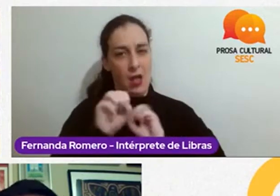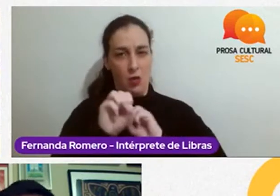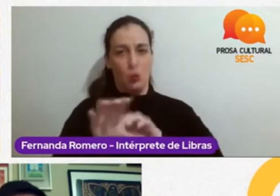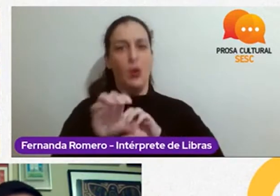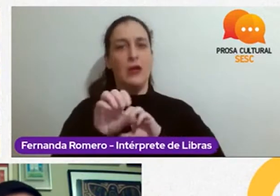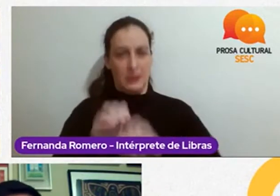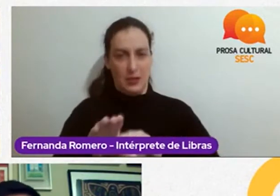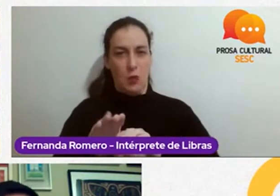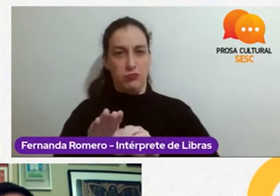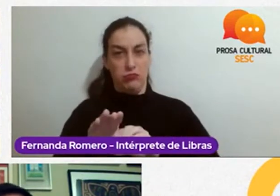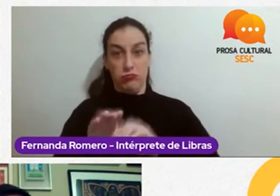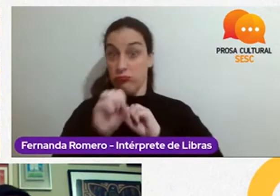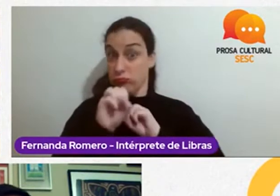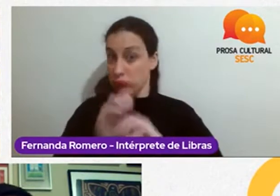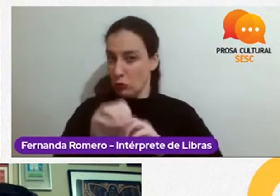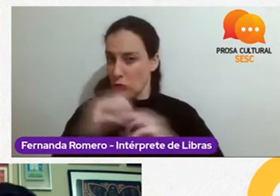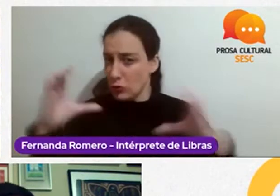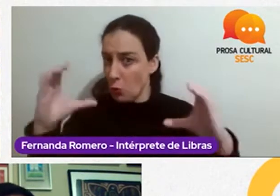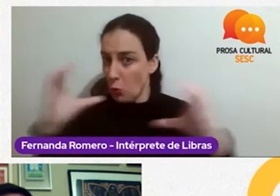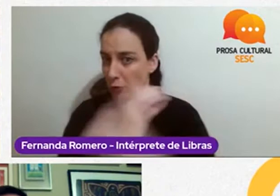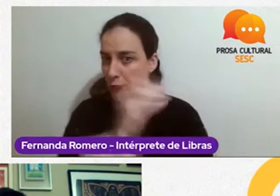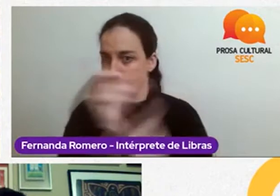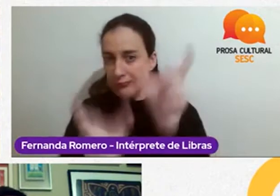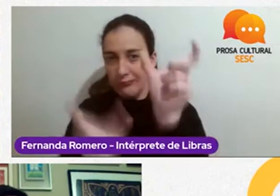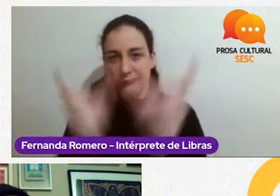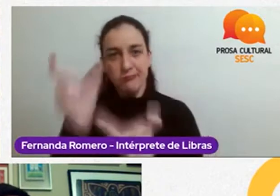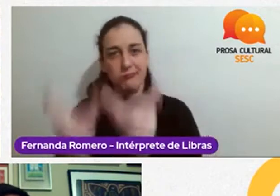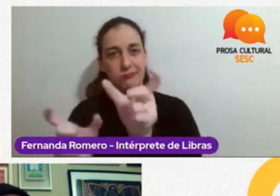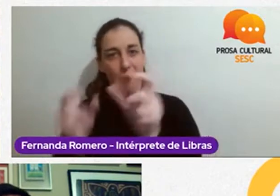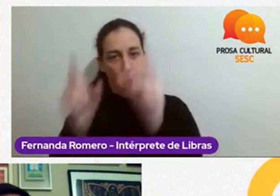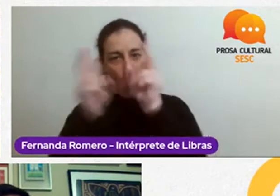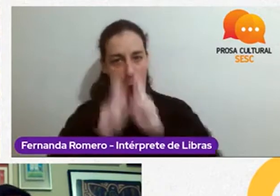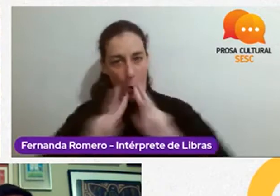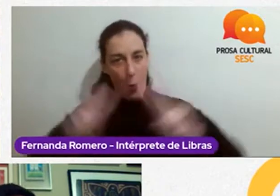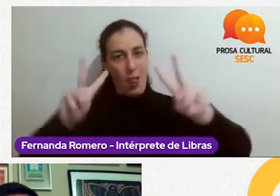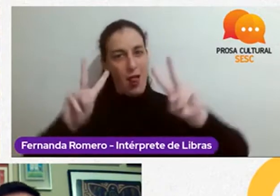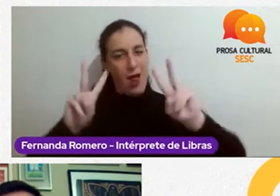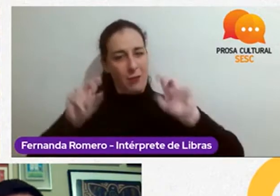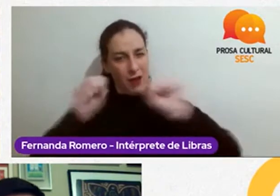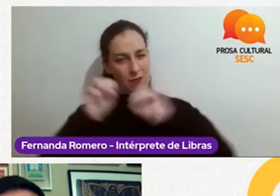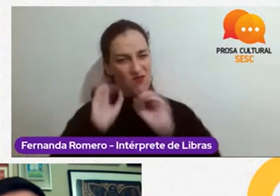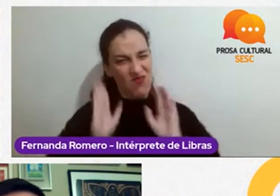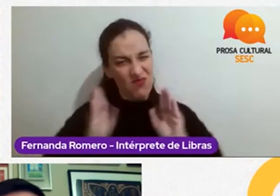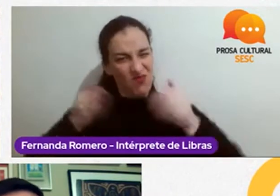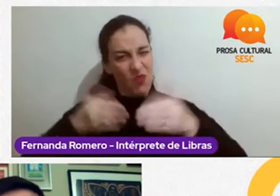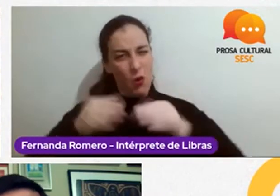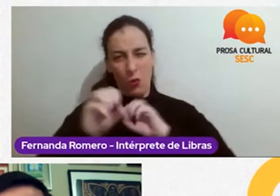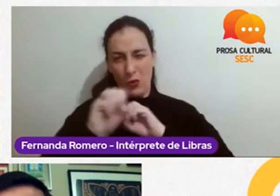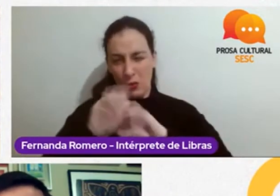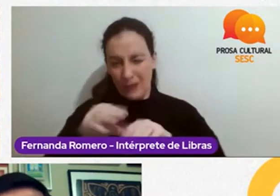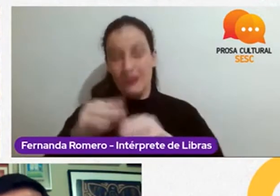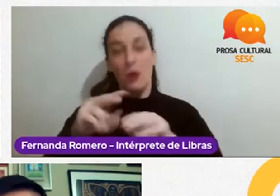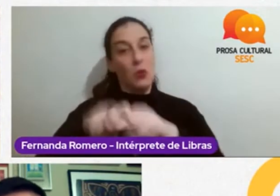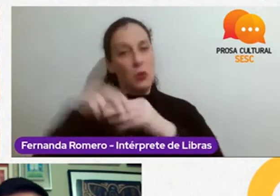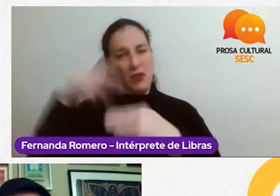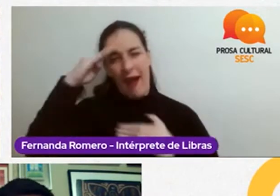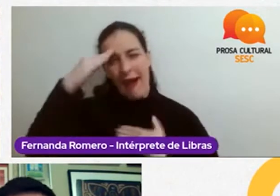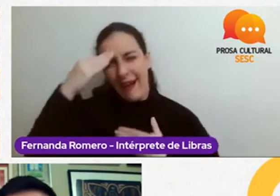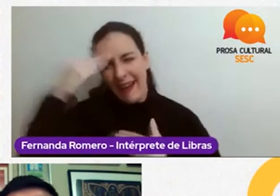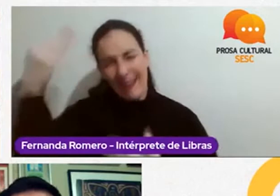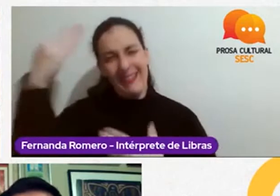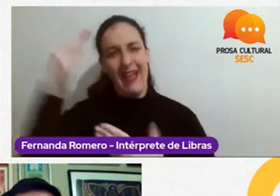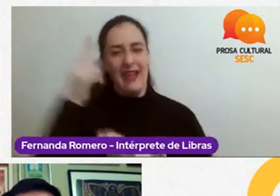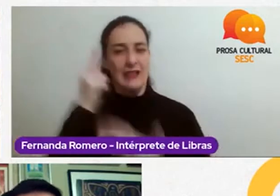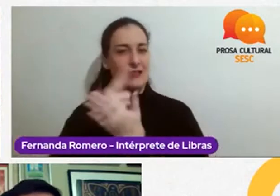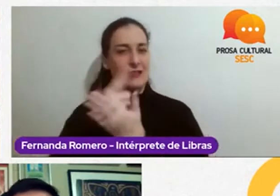educação integral dos indivíduos. Esse, né, olhar, né? Em todos os seus aspectos. Então, a gente agradece também, né, sempre esse